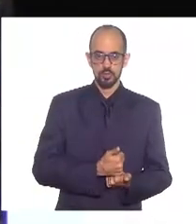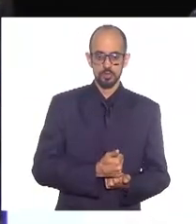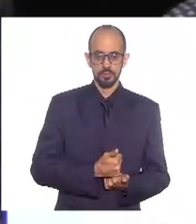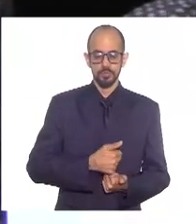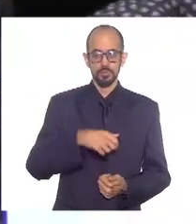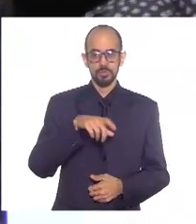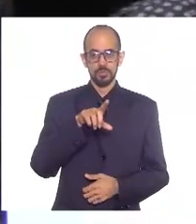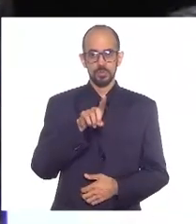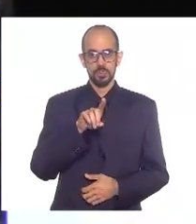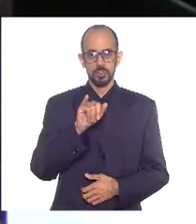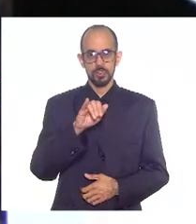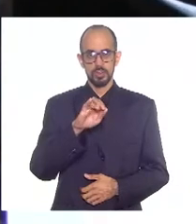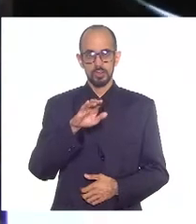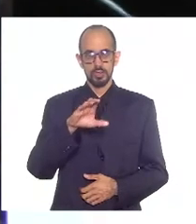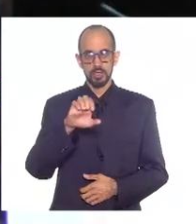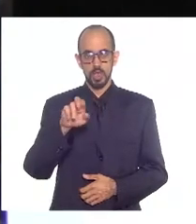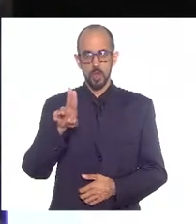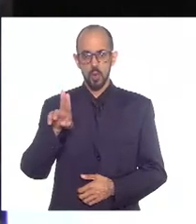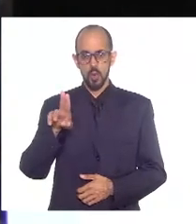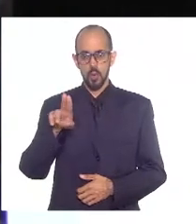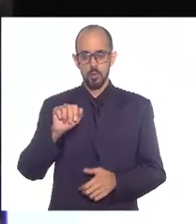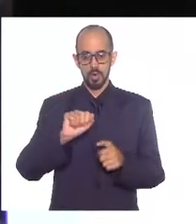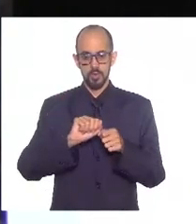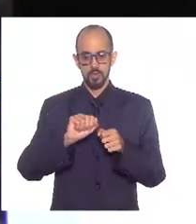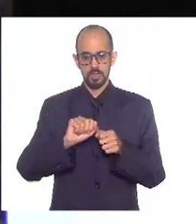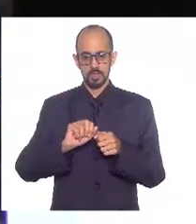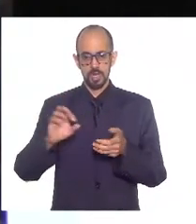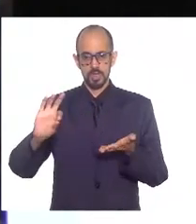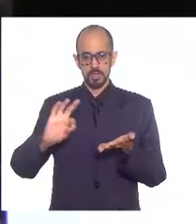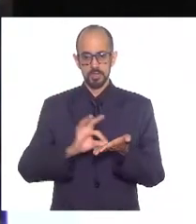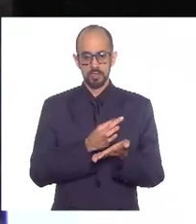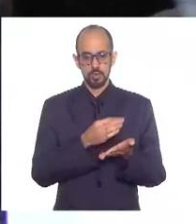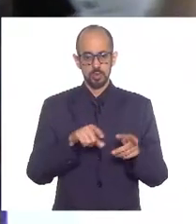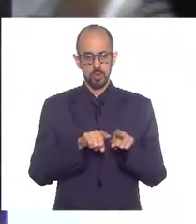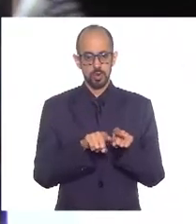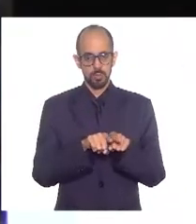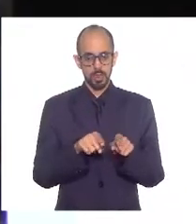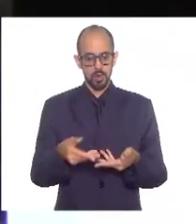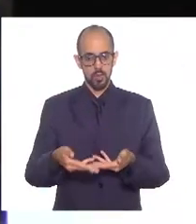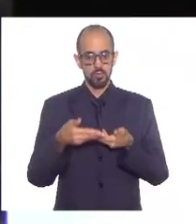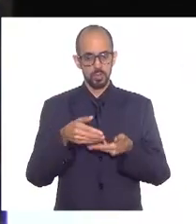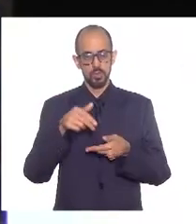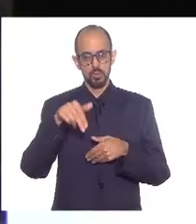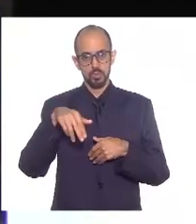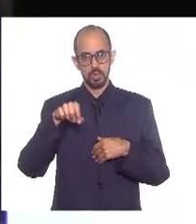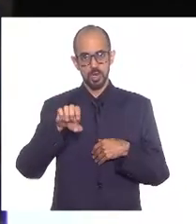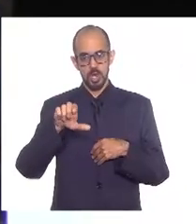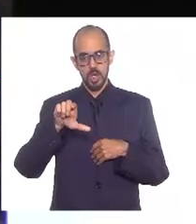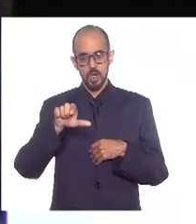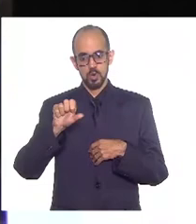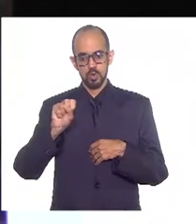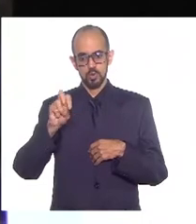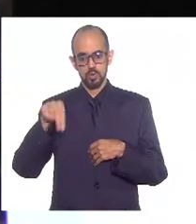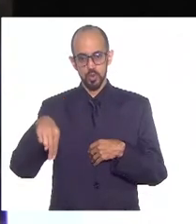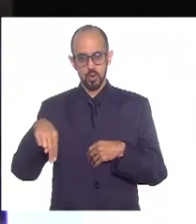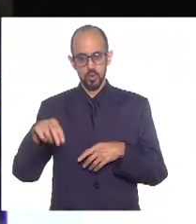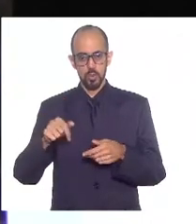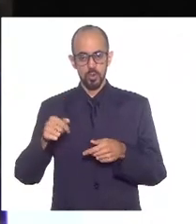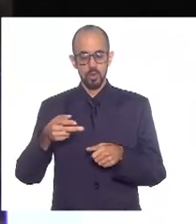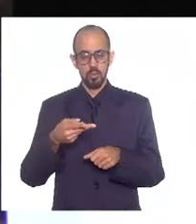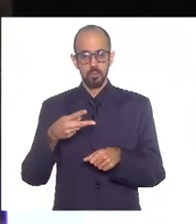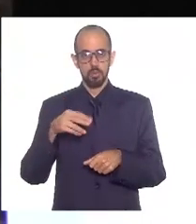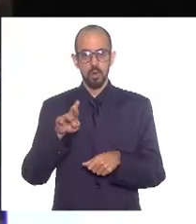Amorelli, para a primeira assinatura. Convido também o secretário de Estado, Nelson Rocha, procurador-geral do Estado, Bruno